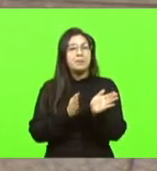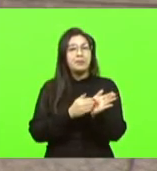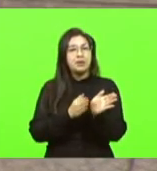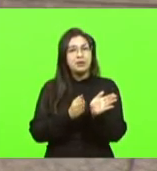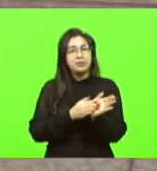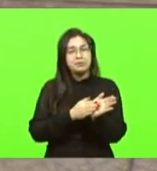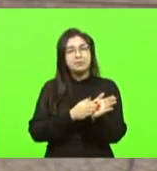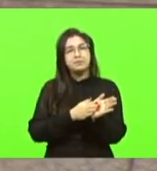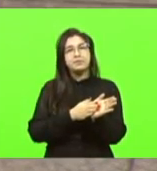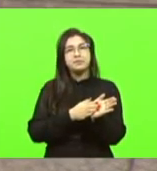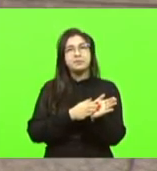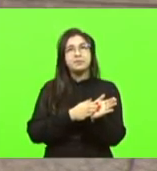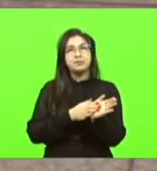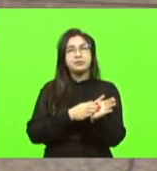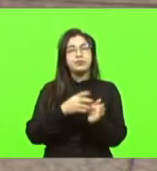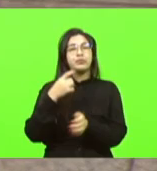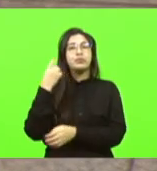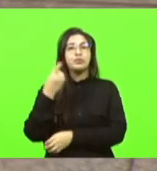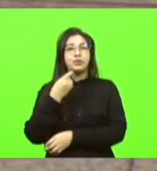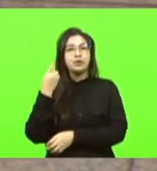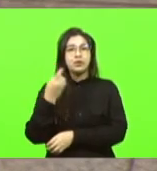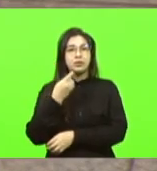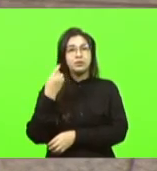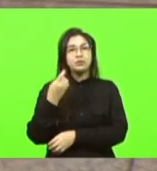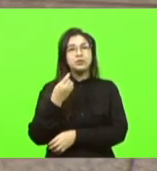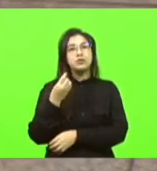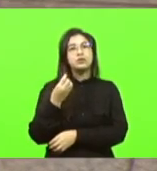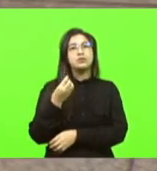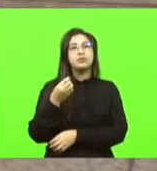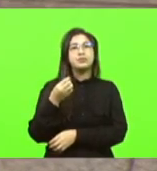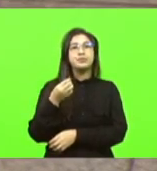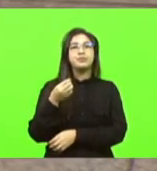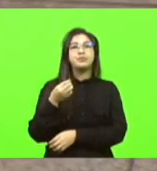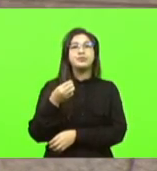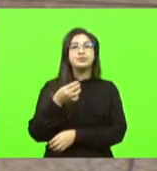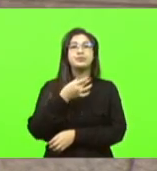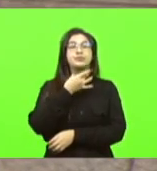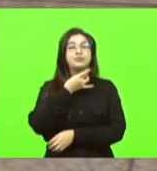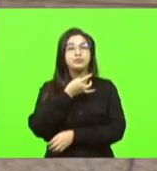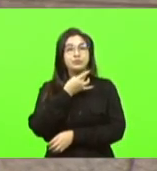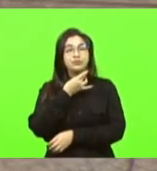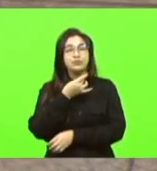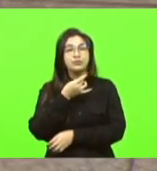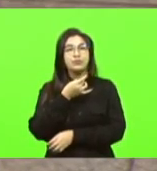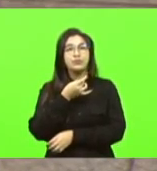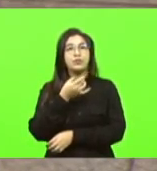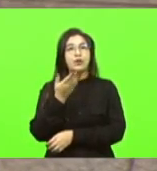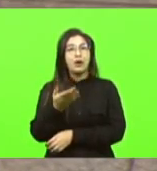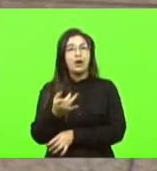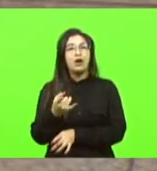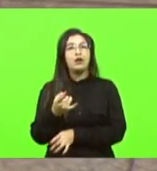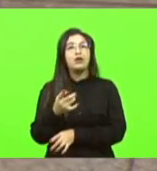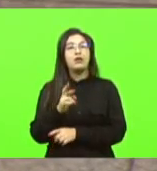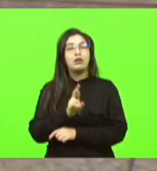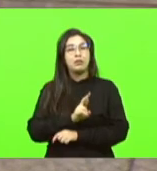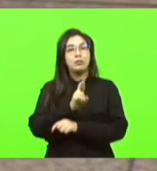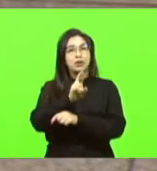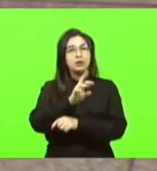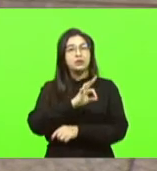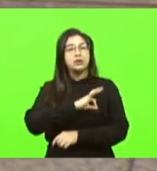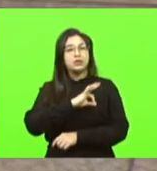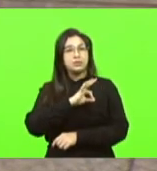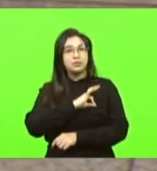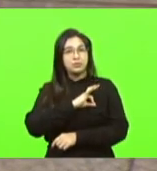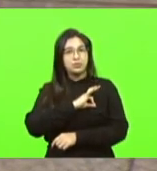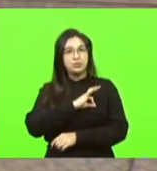o e o deputado Mauricio eskudlark que tão bem representa a Polícia Civil de que não